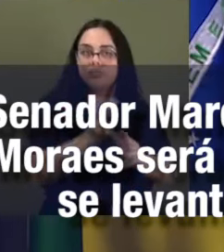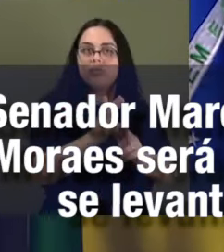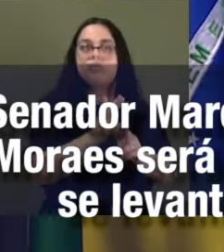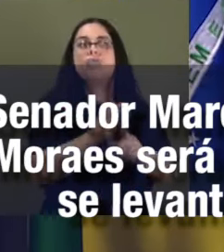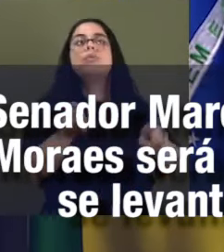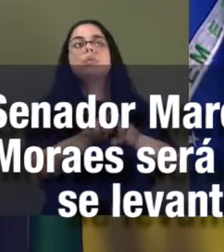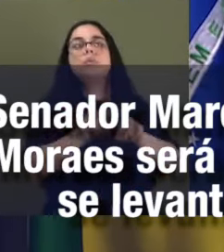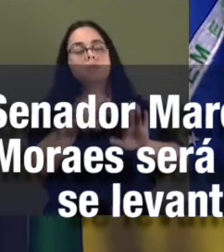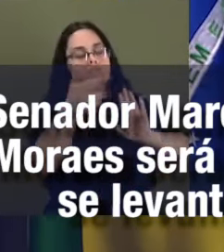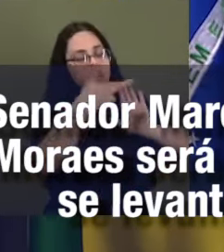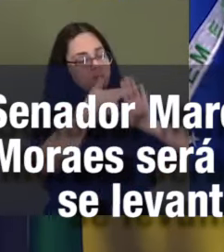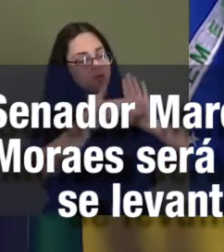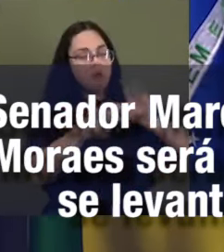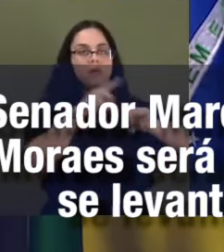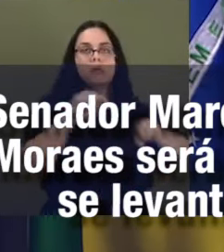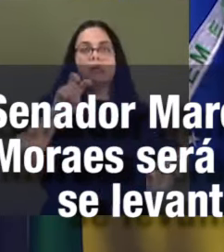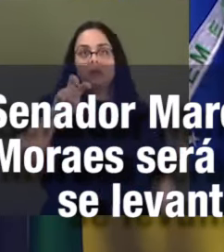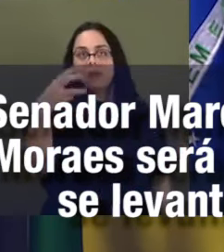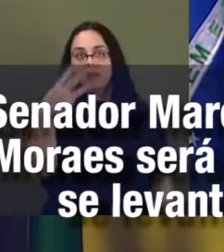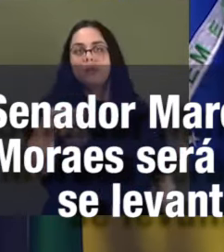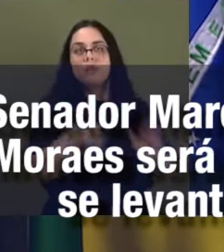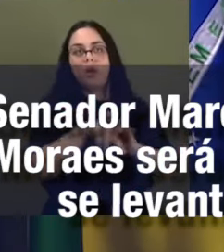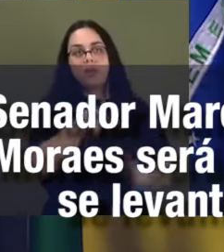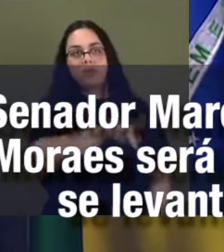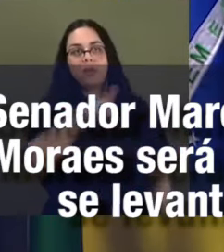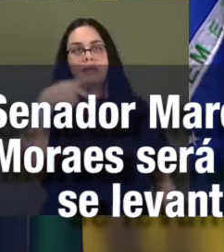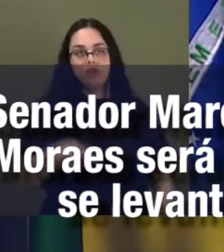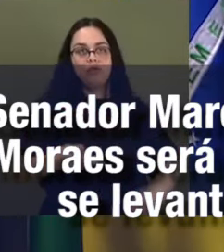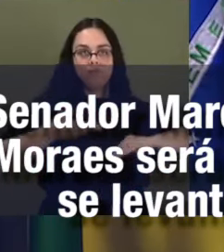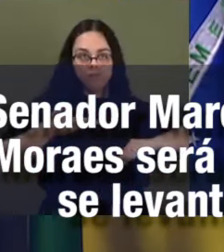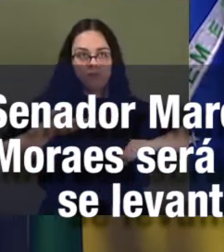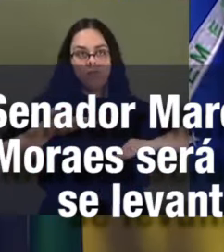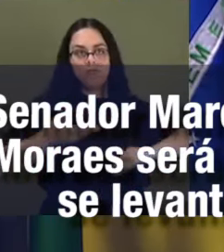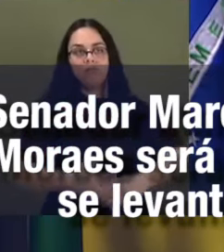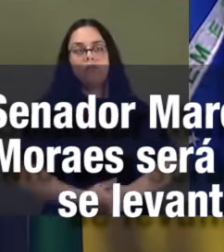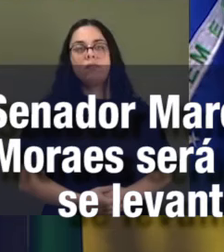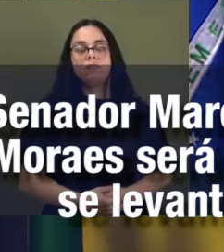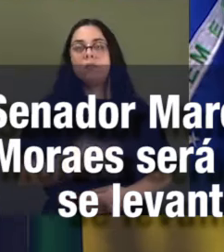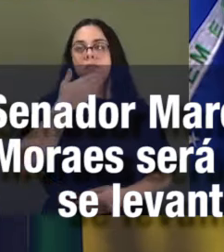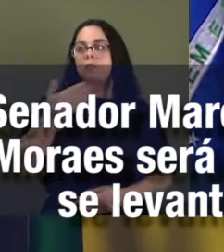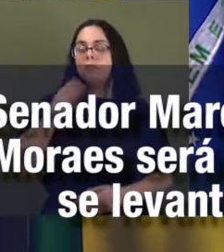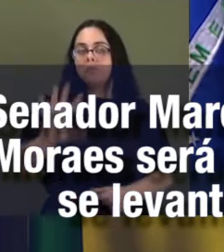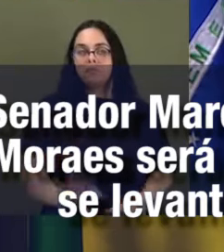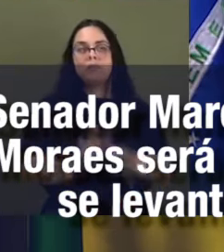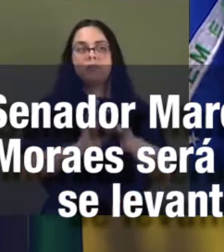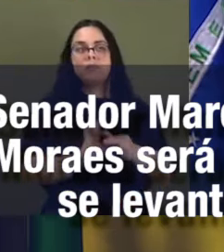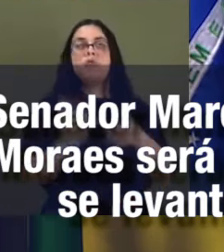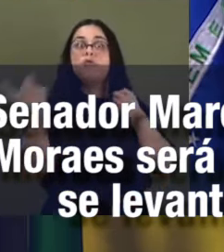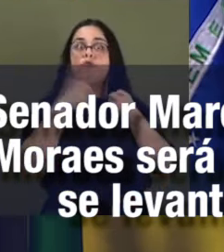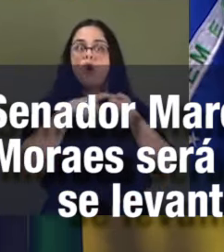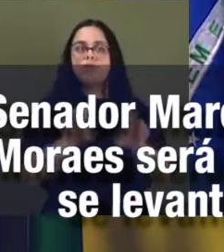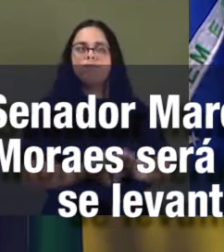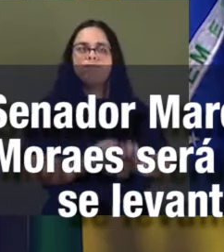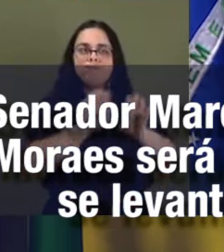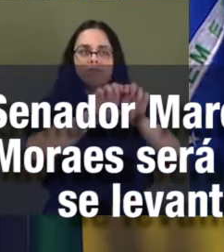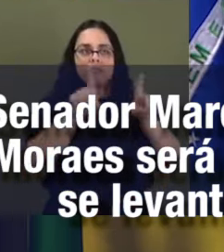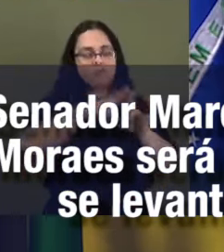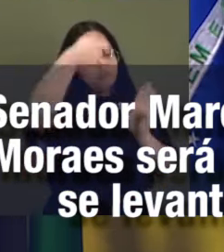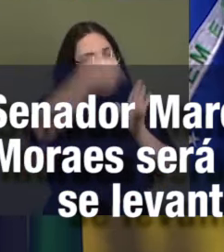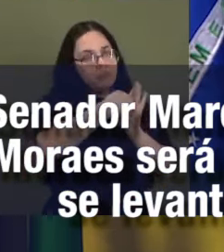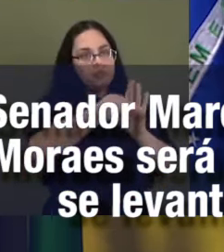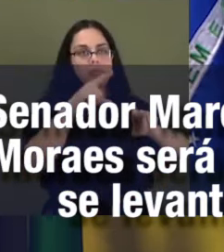o imediato cumprimento do artigo 53 pelo presidente do Congresso Nacional, para que seja restabelecido e cumprido o